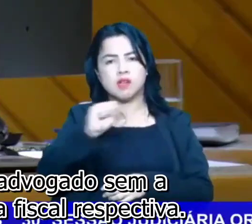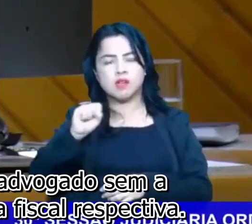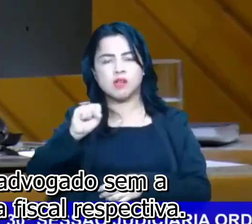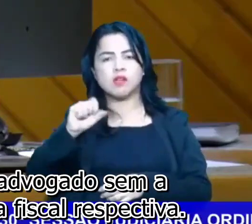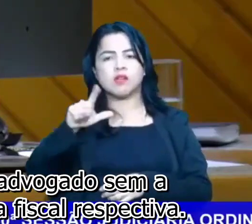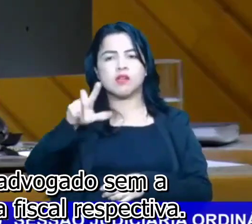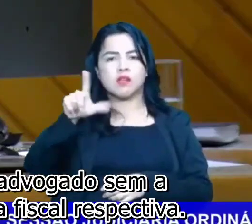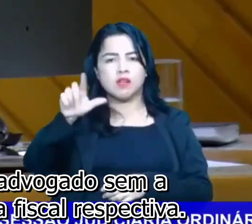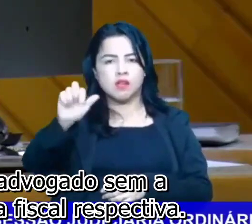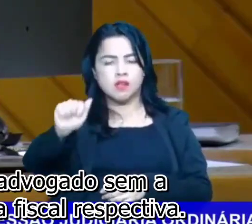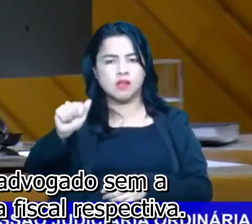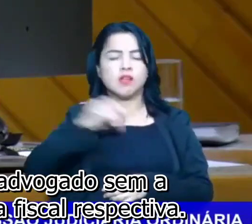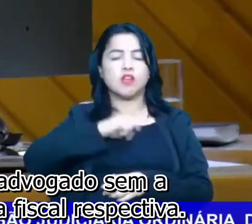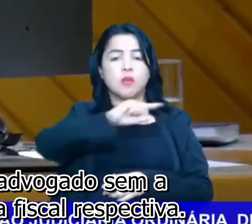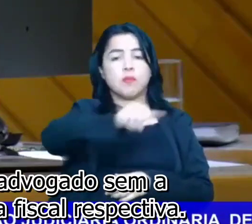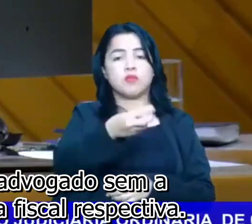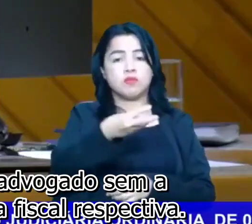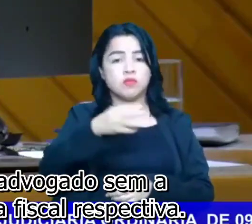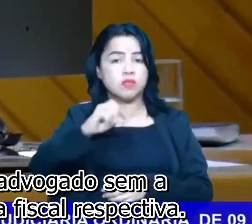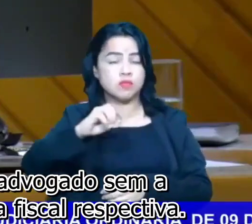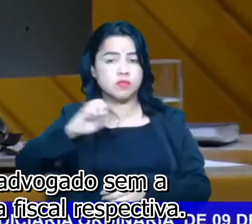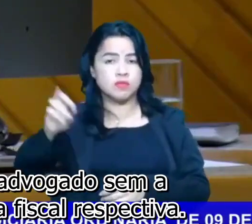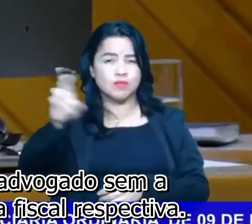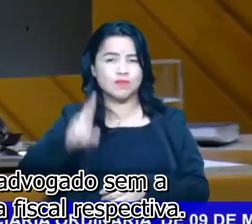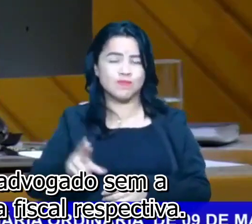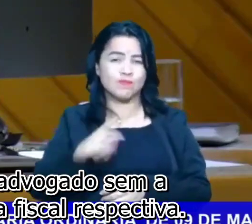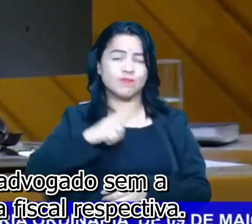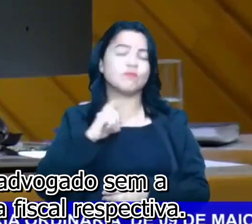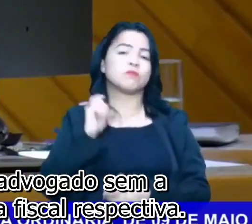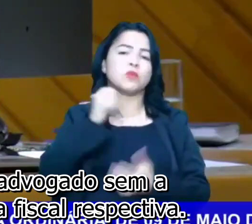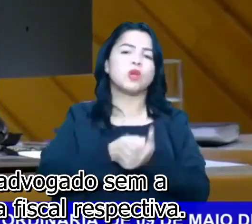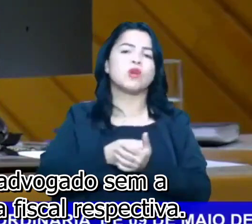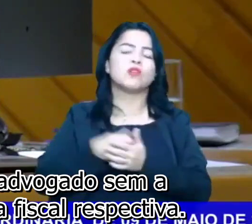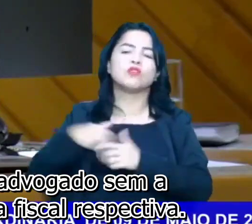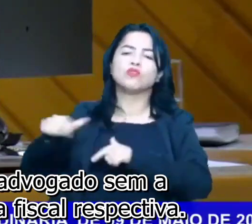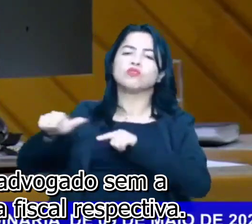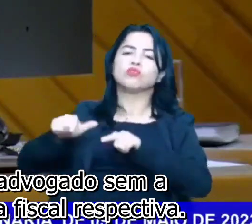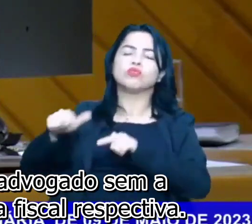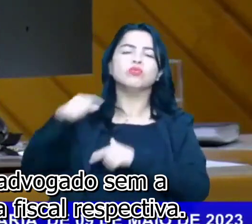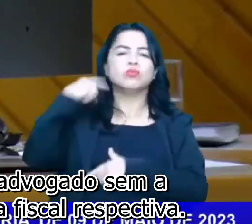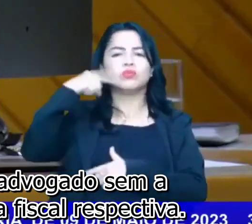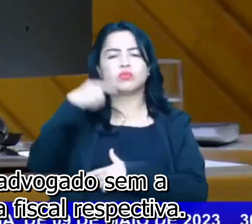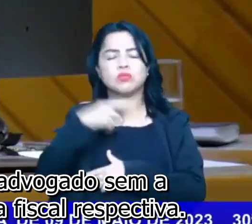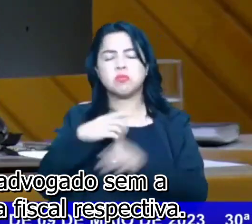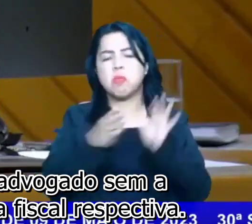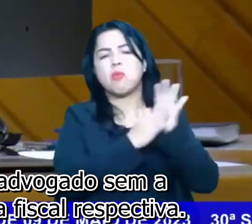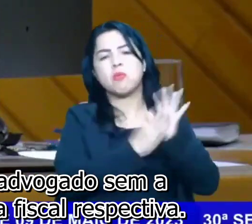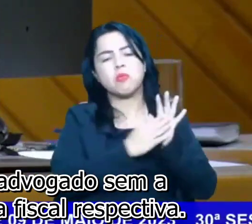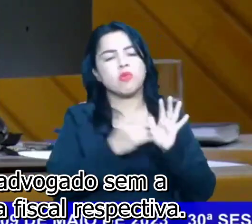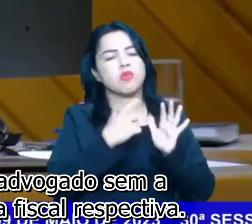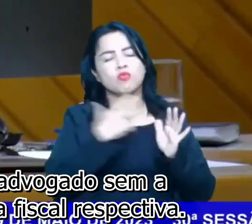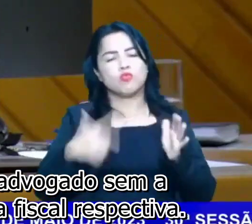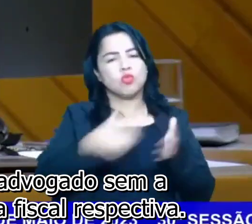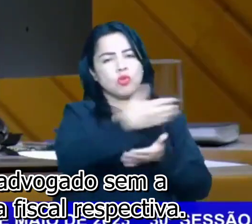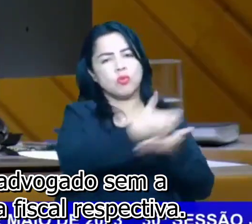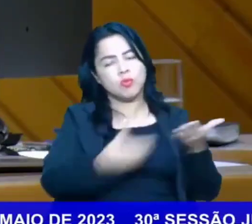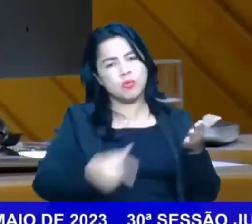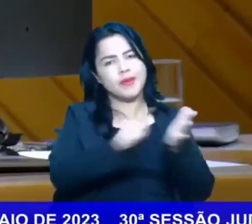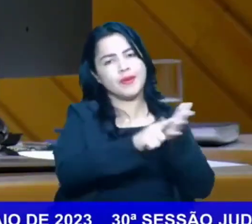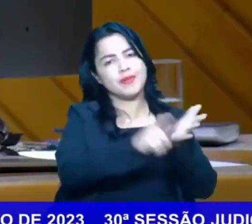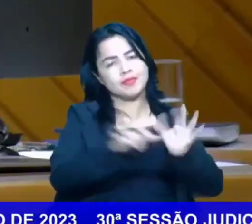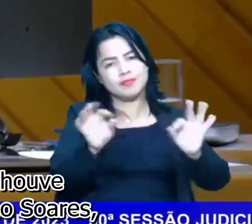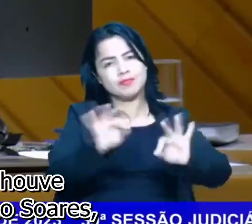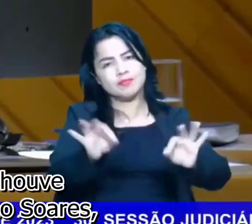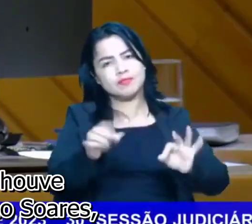valor de R$ 1.300 relativos a gastos com advogado, sem a devida comprovação por meio da apresentação de nota fiscal